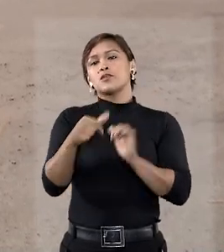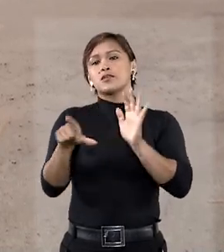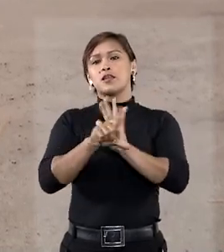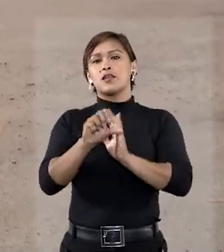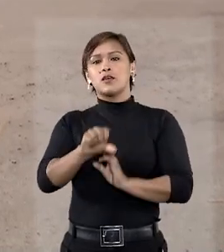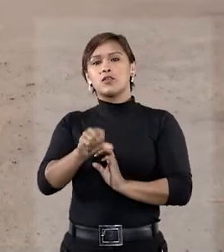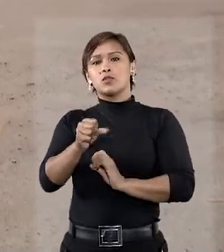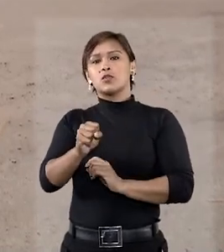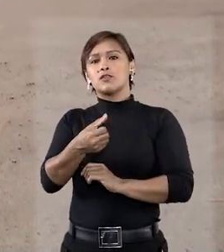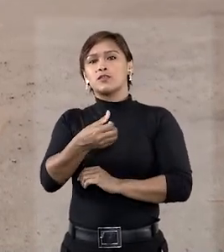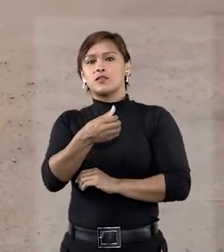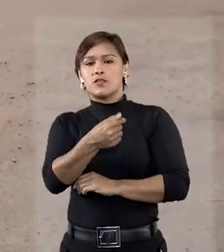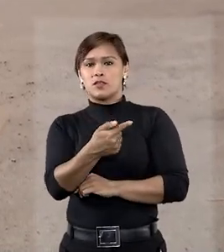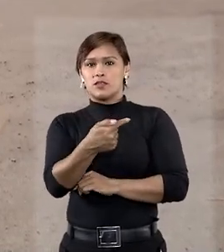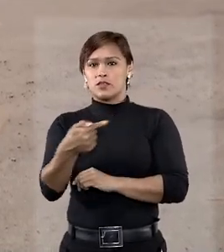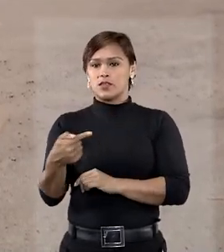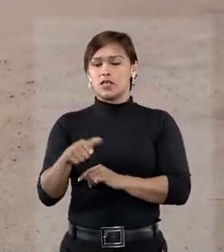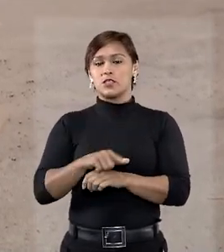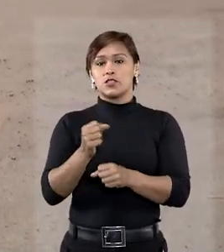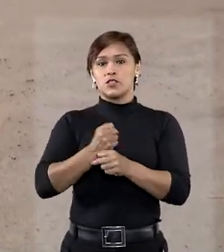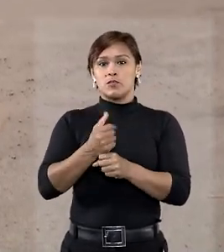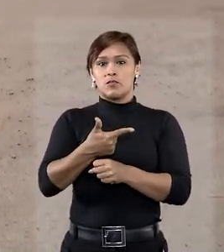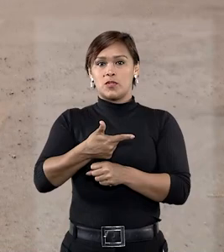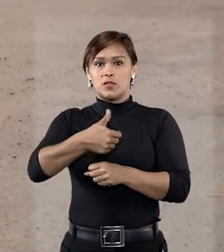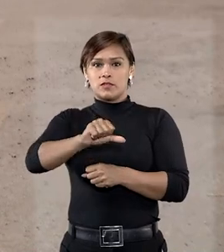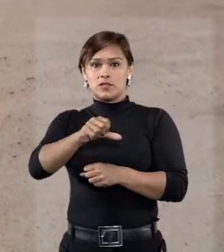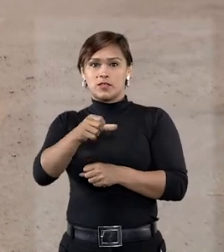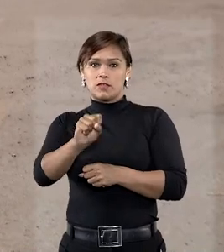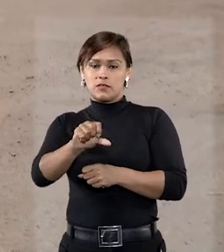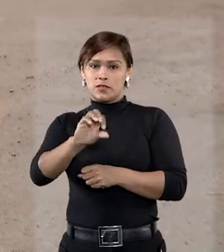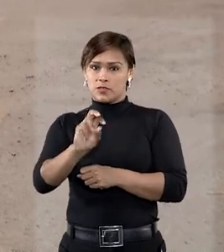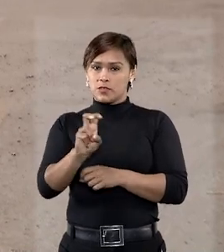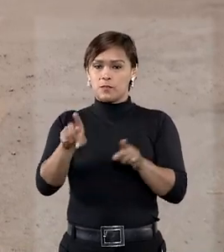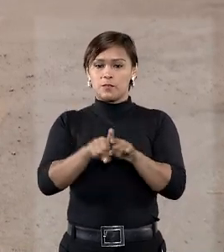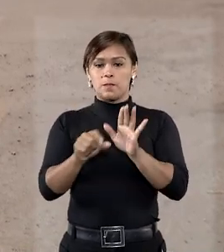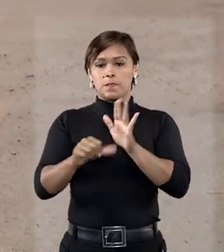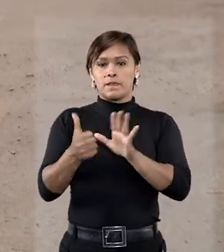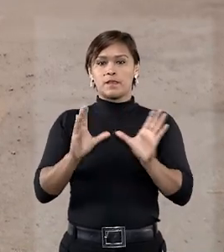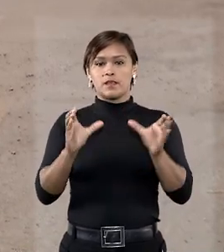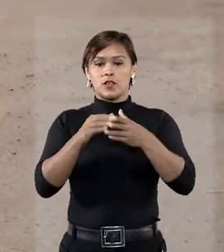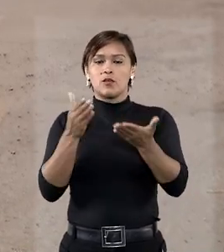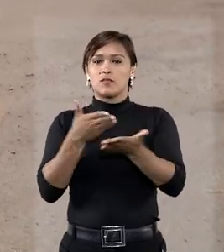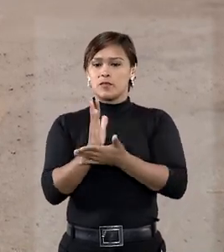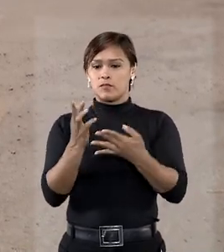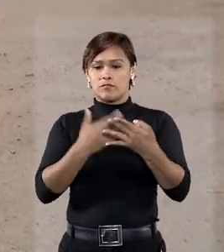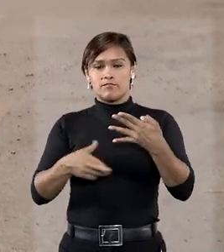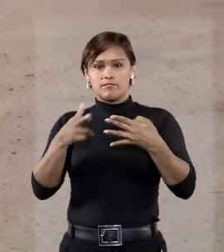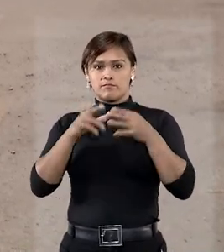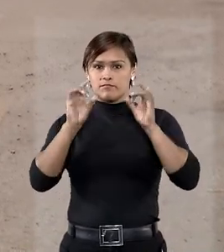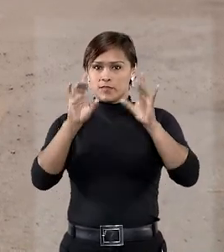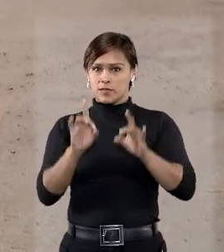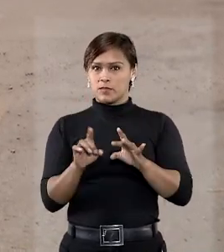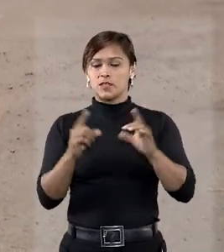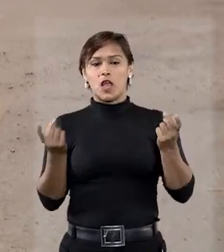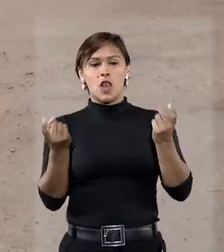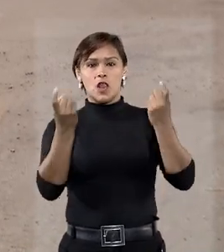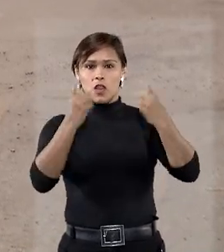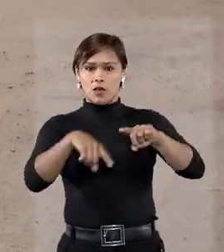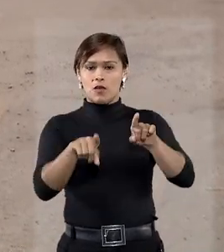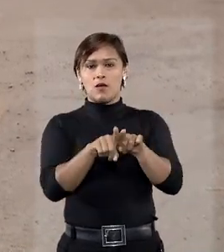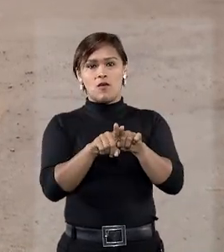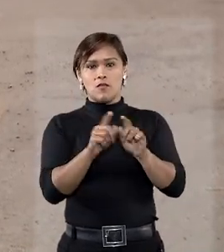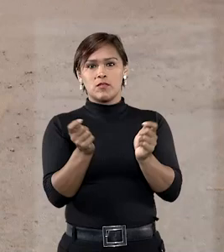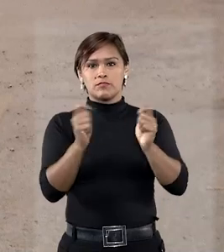Lei 8.987, de 1995. A primeira turma deu provimento ao recurso especial e reiterou